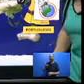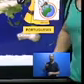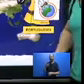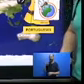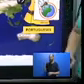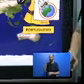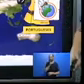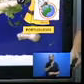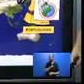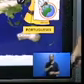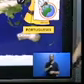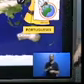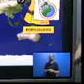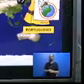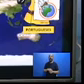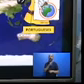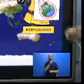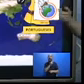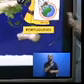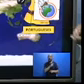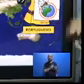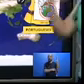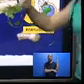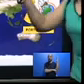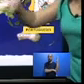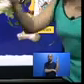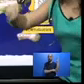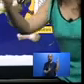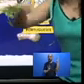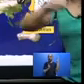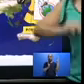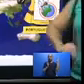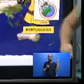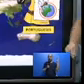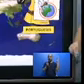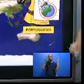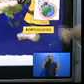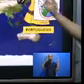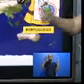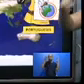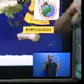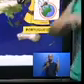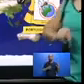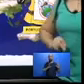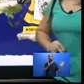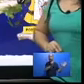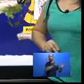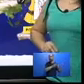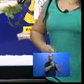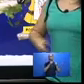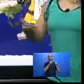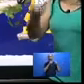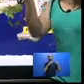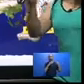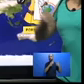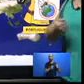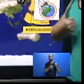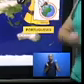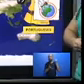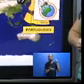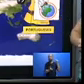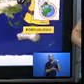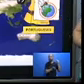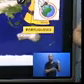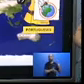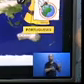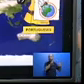instante. Ah, tem riqueza lá, tem madeira. Gente, bora pegar tudo para nós. Vamos lá cortar essas madeiras e trazer tudo para a